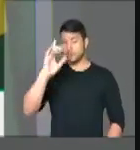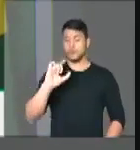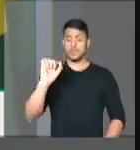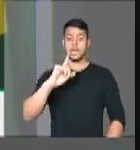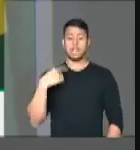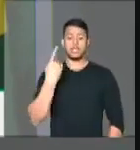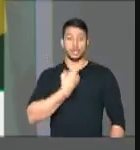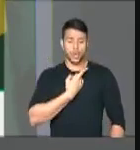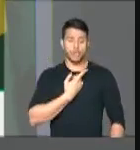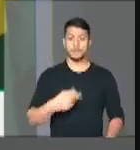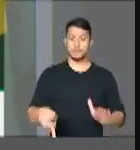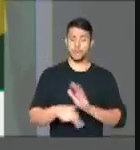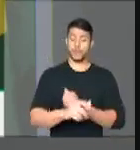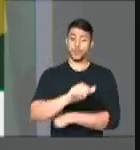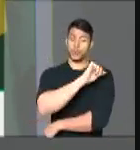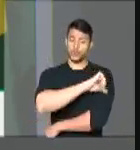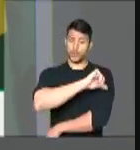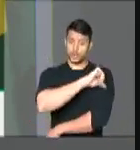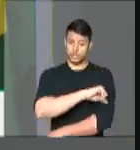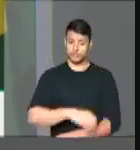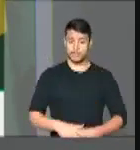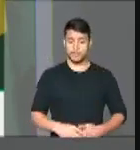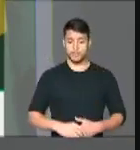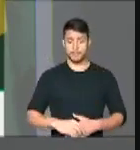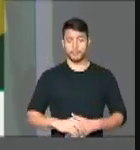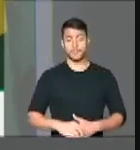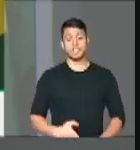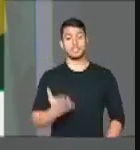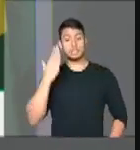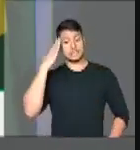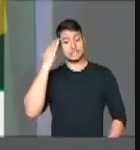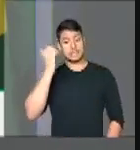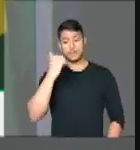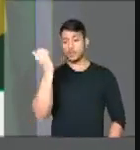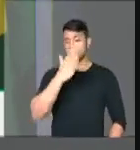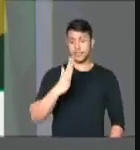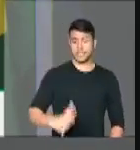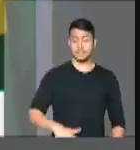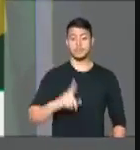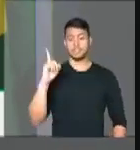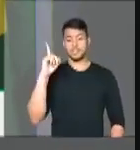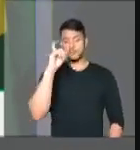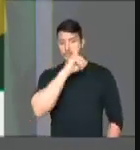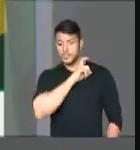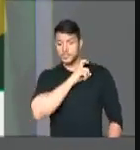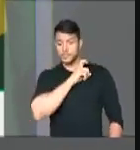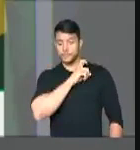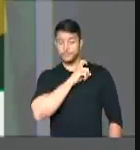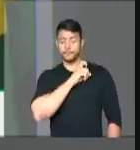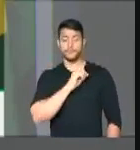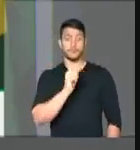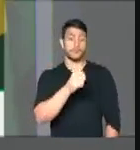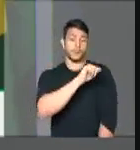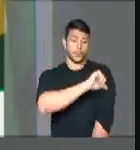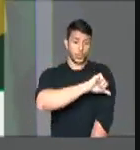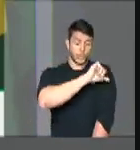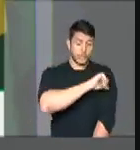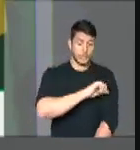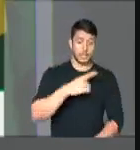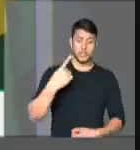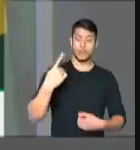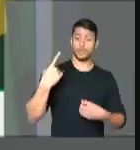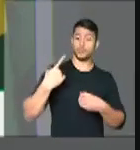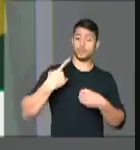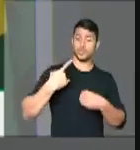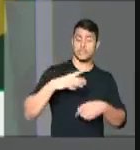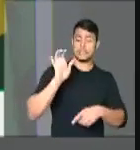somos do Rio de Janeiro, temos que pensar: o Brasil está mal, o Rio de Janeiro, que é um estado, e a nossa cidade também, a